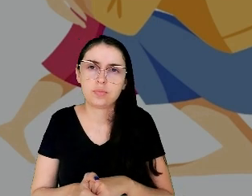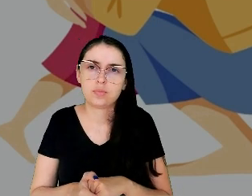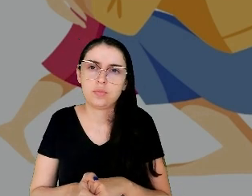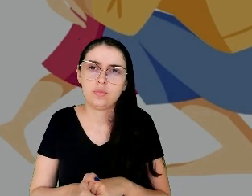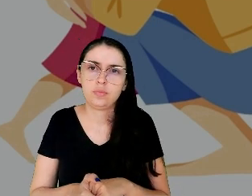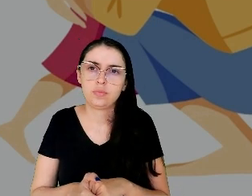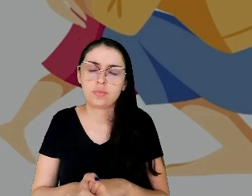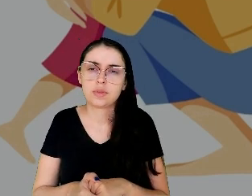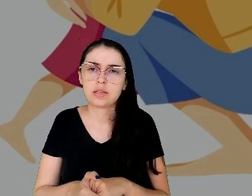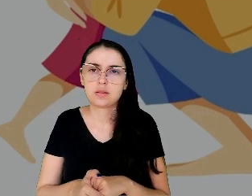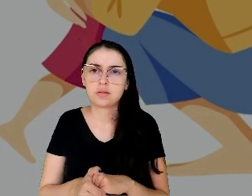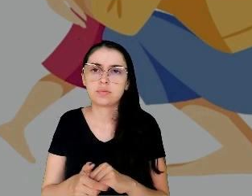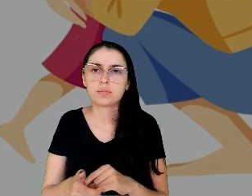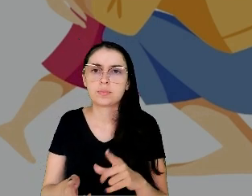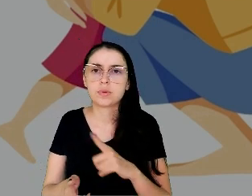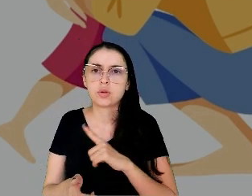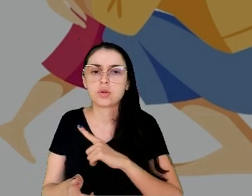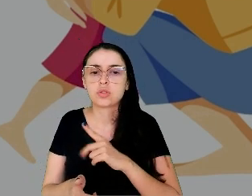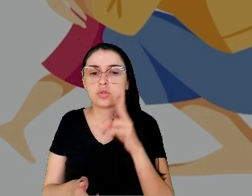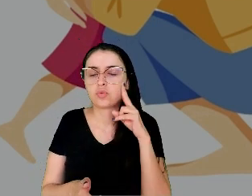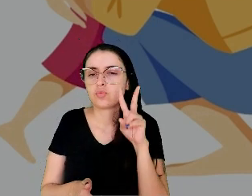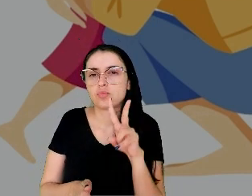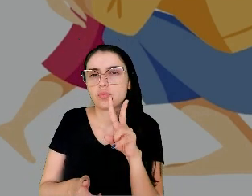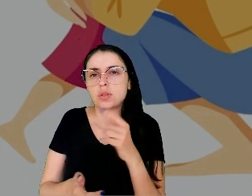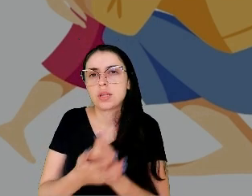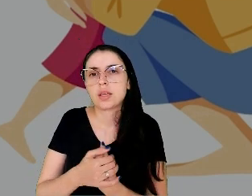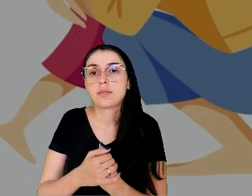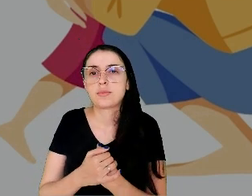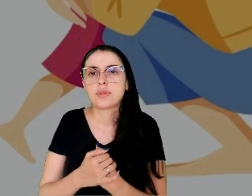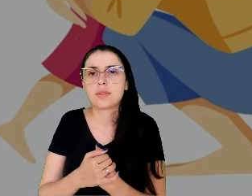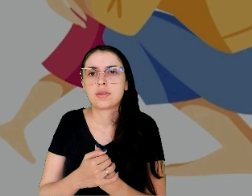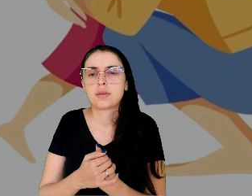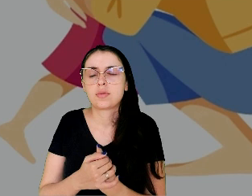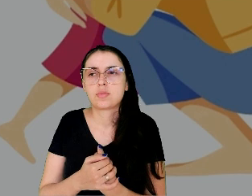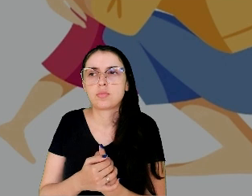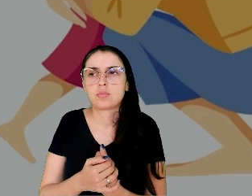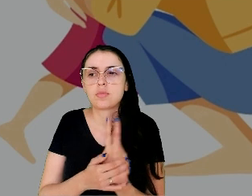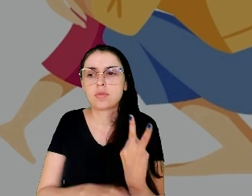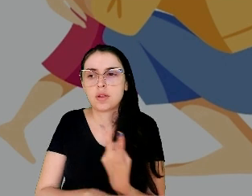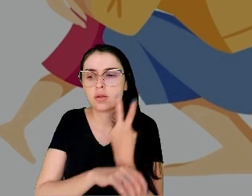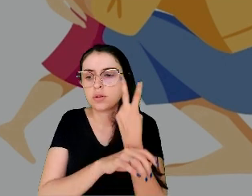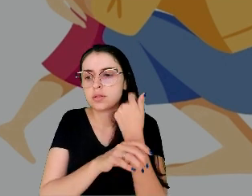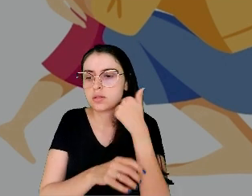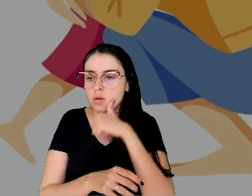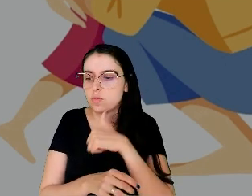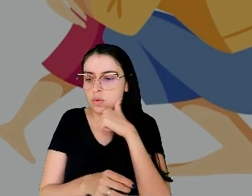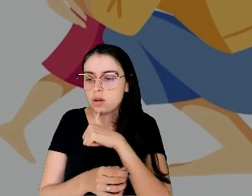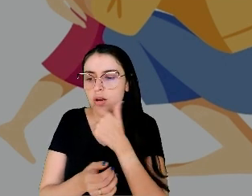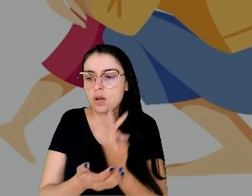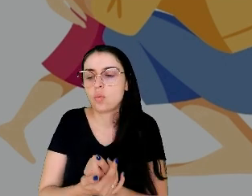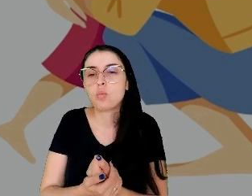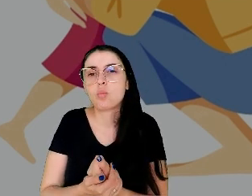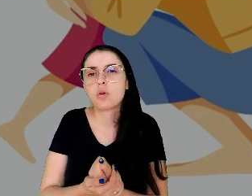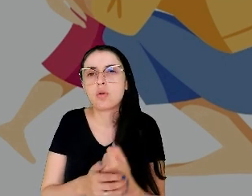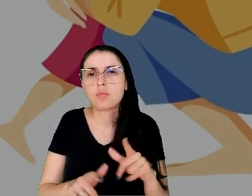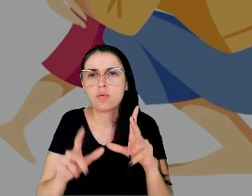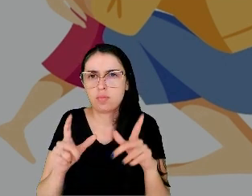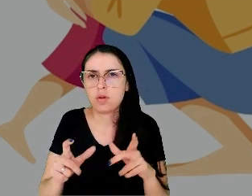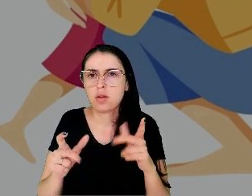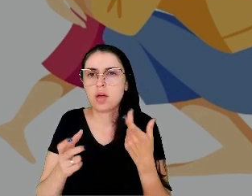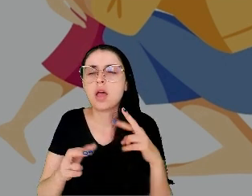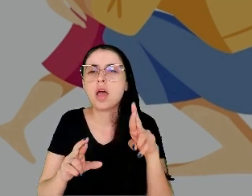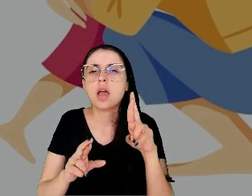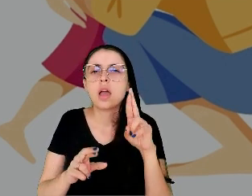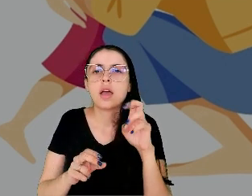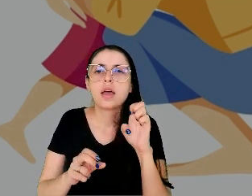isso. Nós podemos ver, por exemplo, que o papel essencial da mulher como protagonista